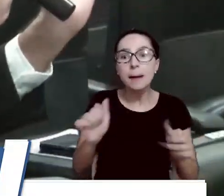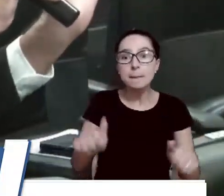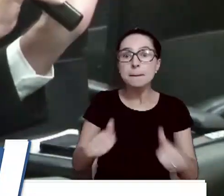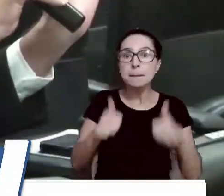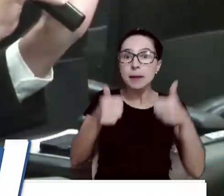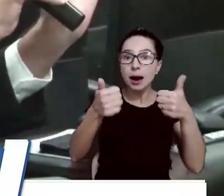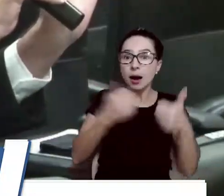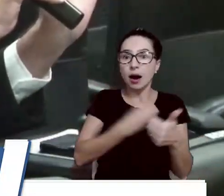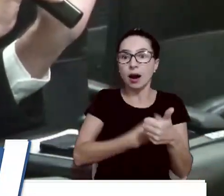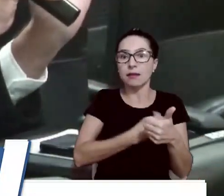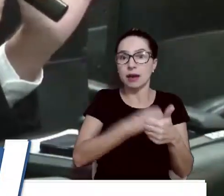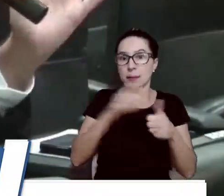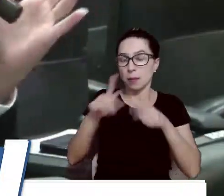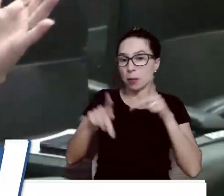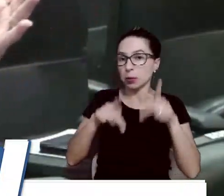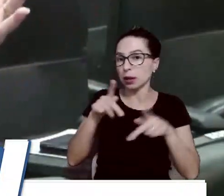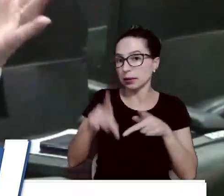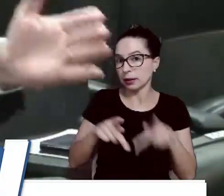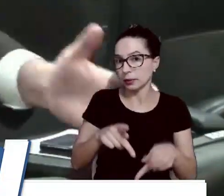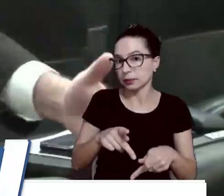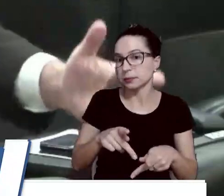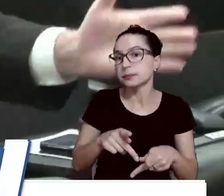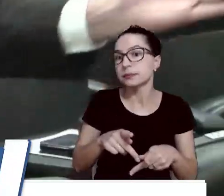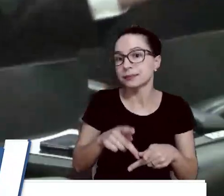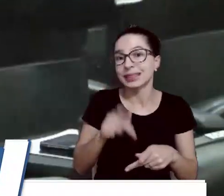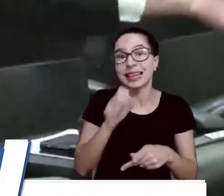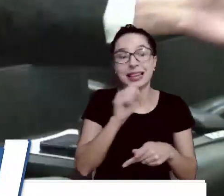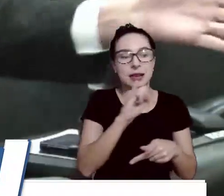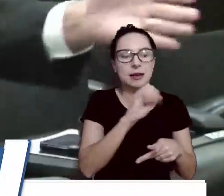população. Se vai ter que tirar dinheiro do